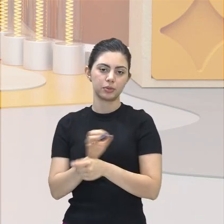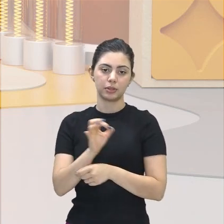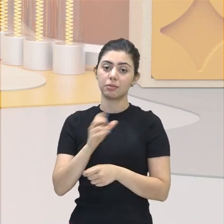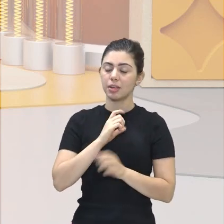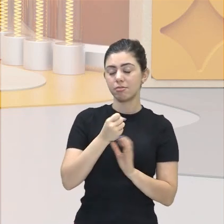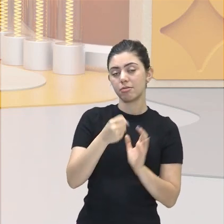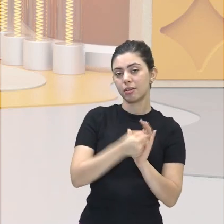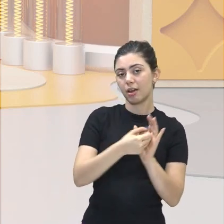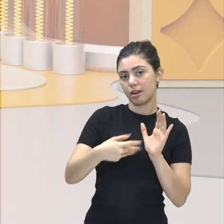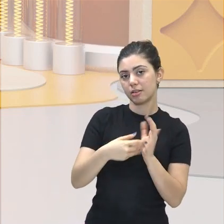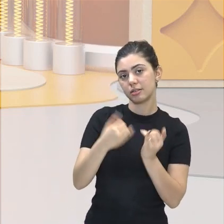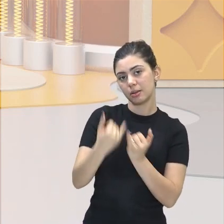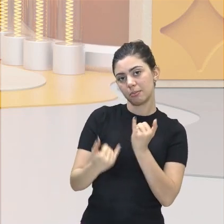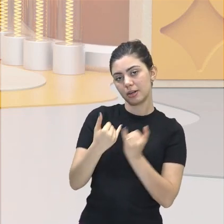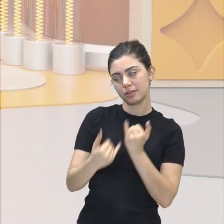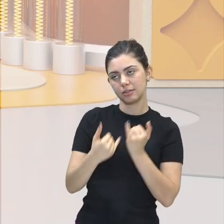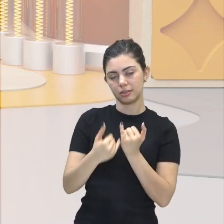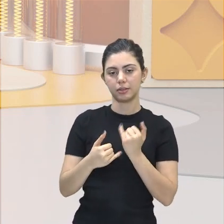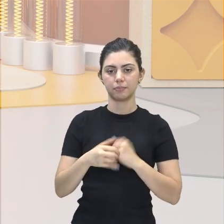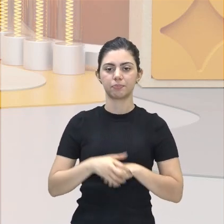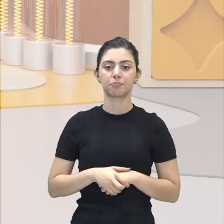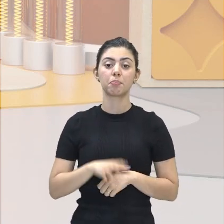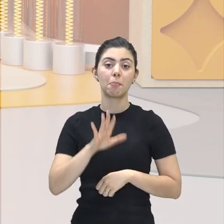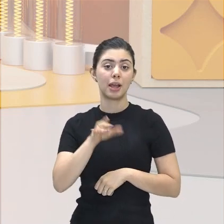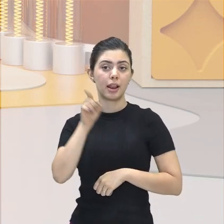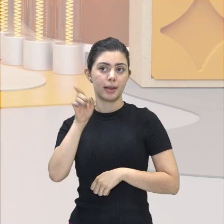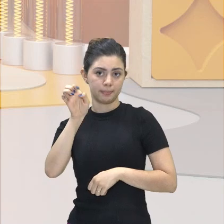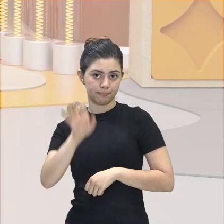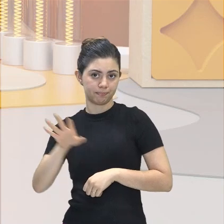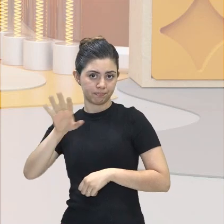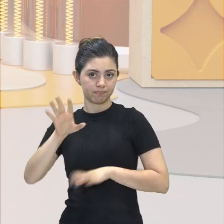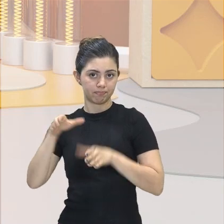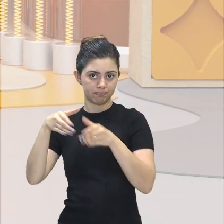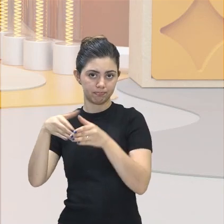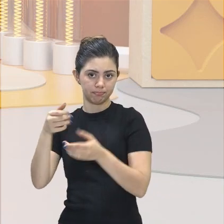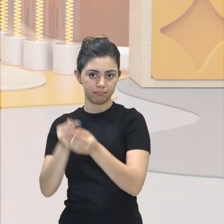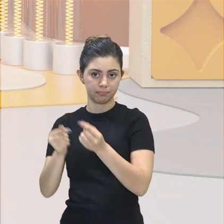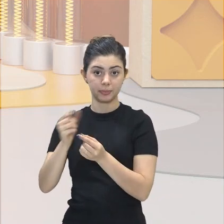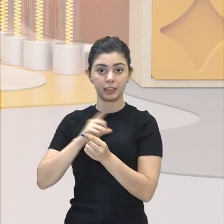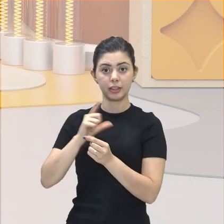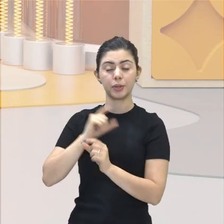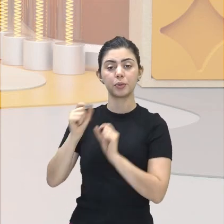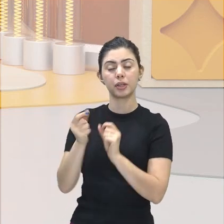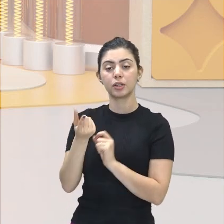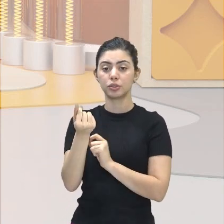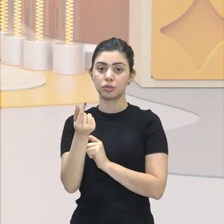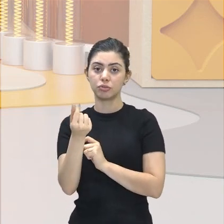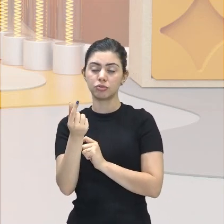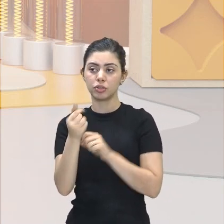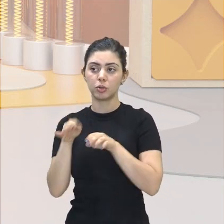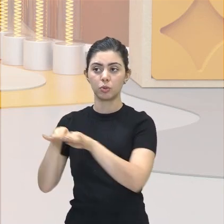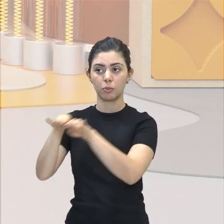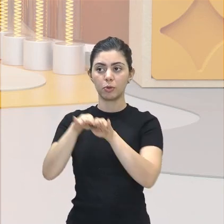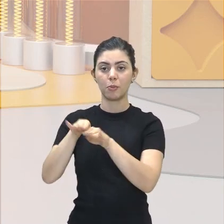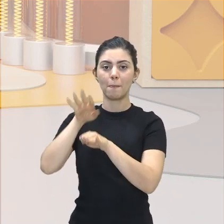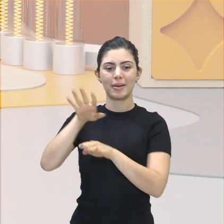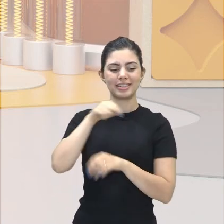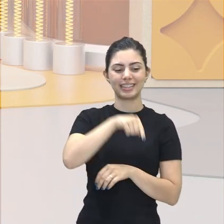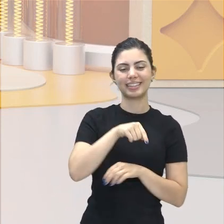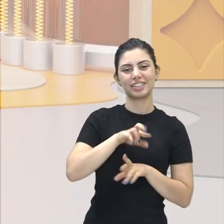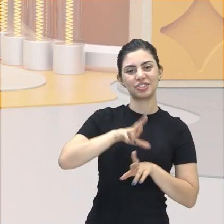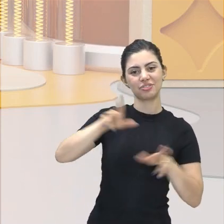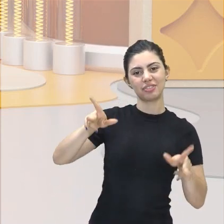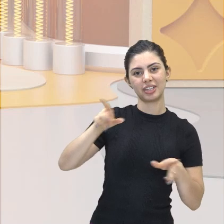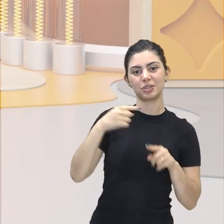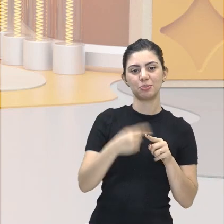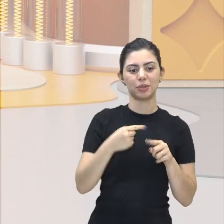parecidas, com algumas coisas a mais, né? Lá na União Europeia, por exemplo, eles têm uma moeda comum, né, diferente do Mercosul. No Mercosul, cada